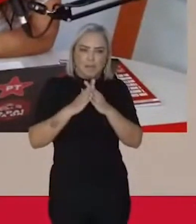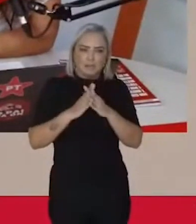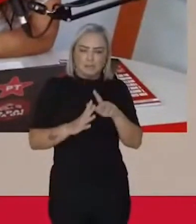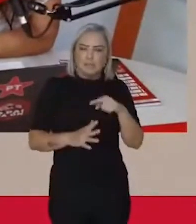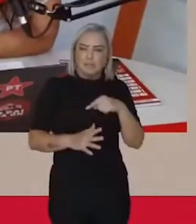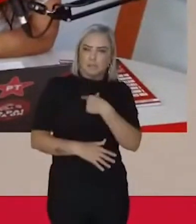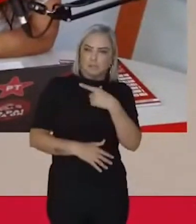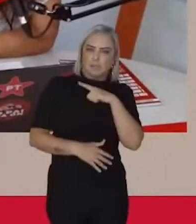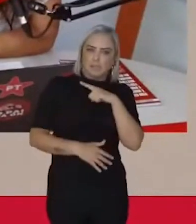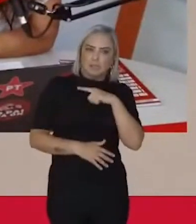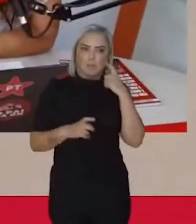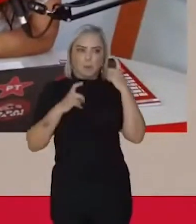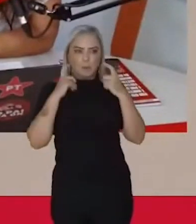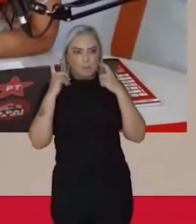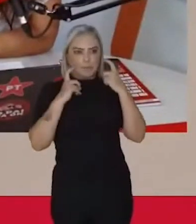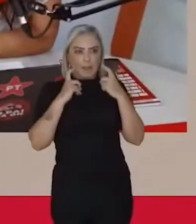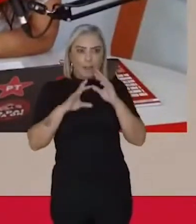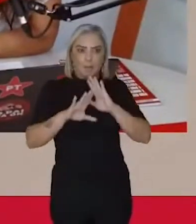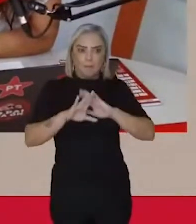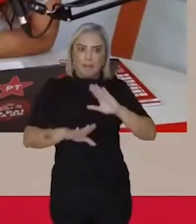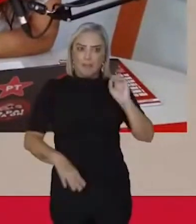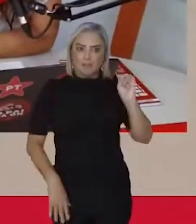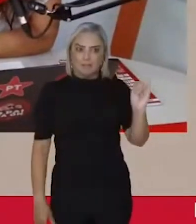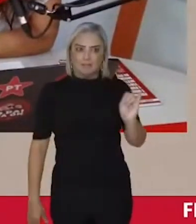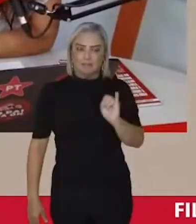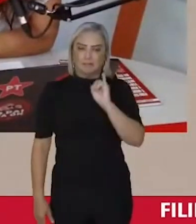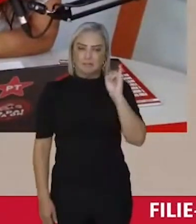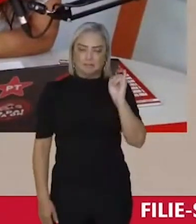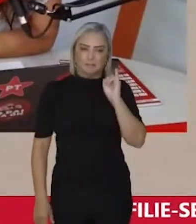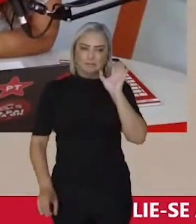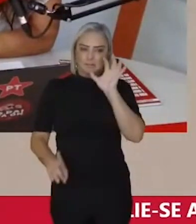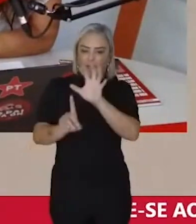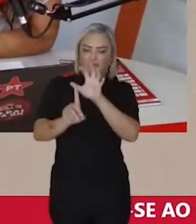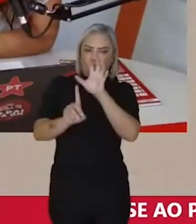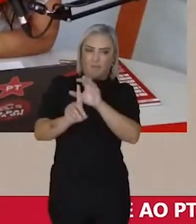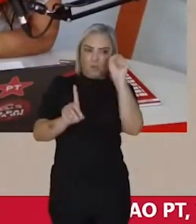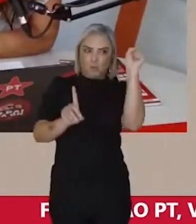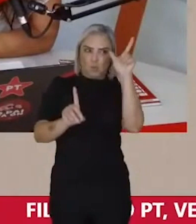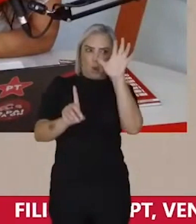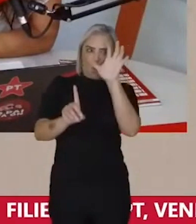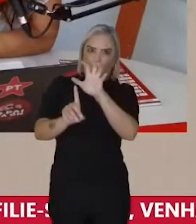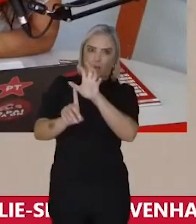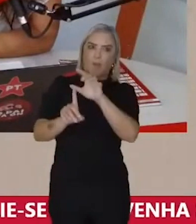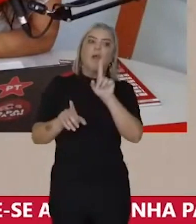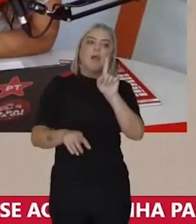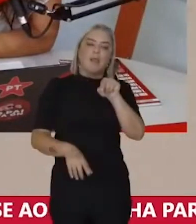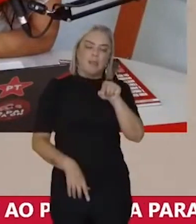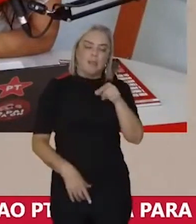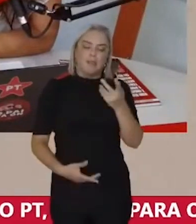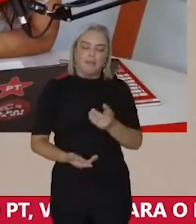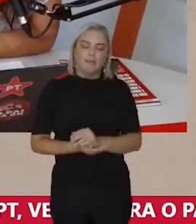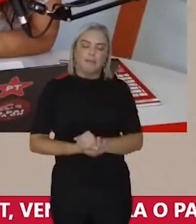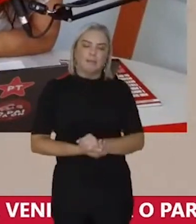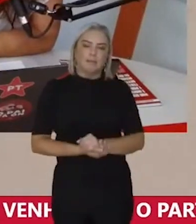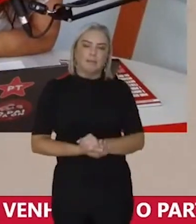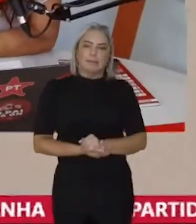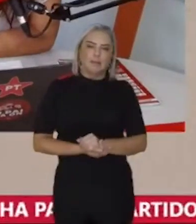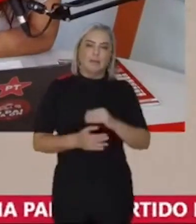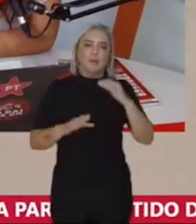nós tenhamos que nos preocupar. O mais importante nos efeitos do Sol é realmente a questão